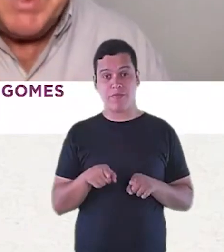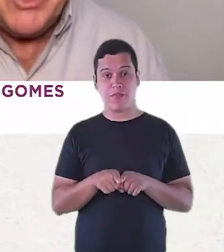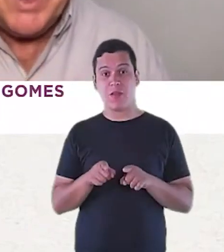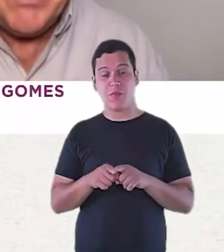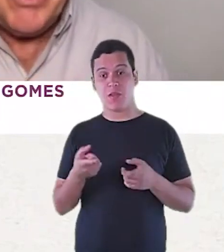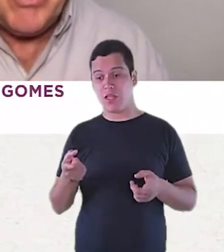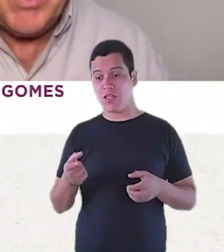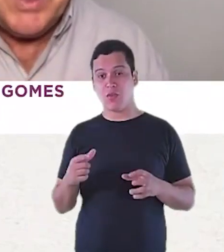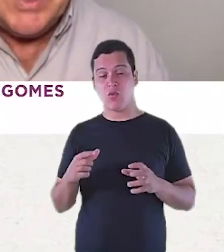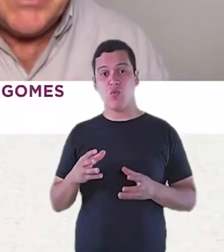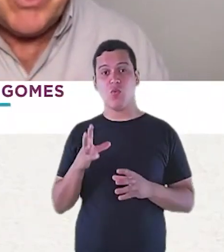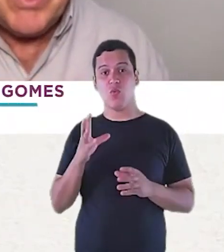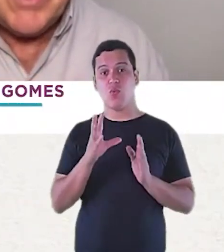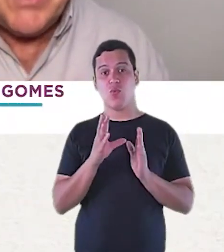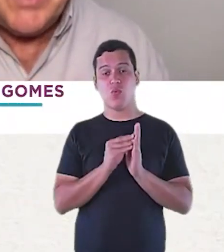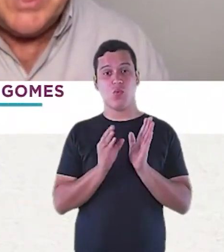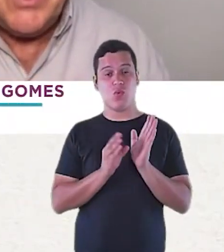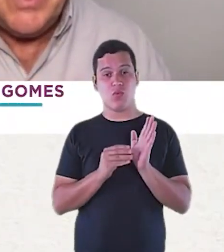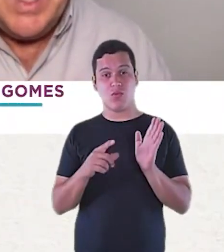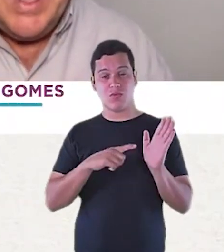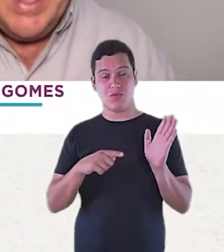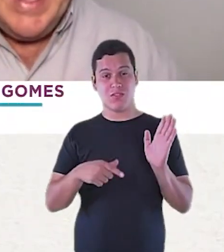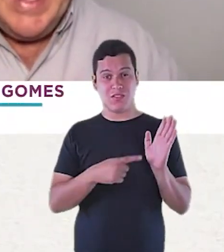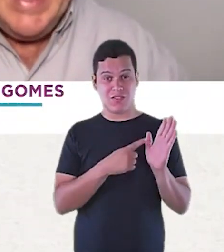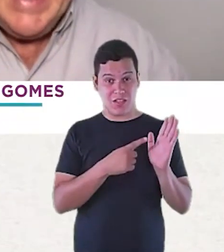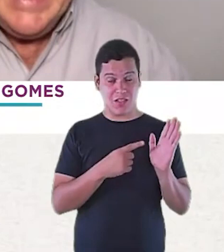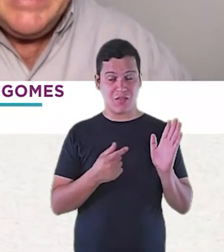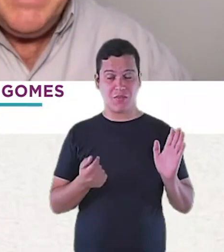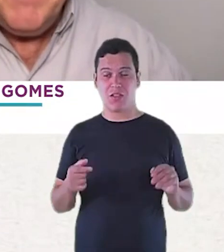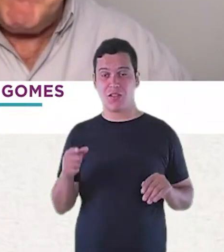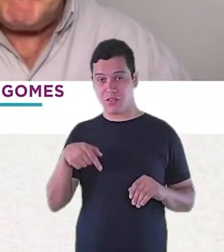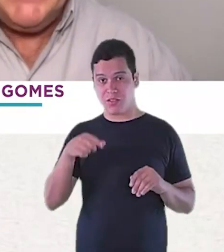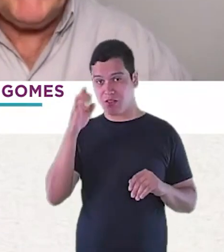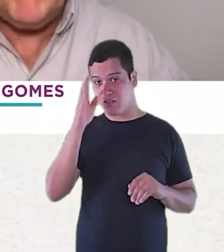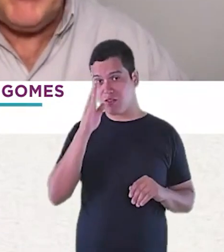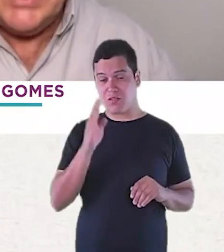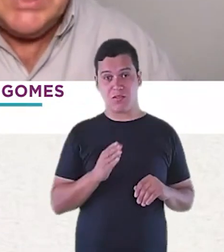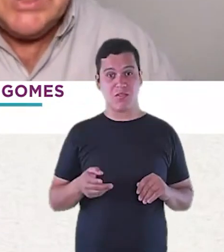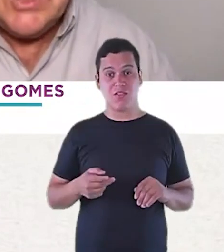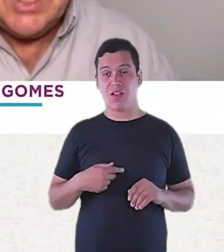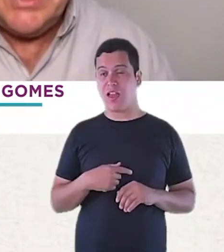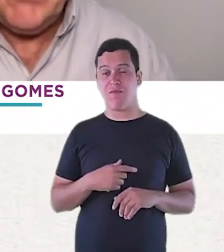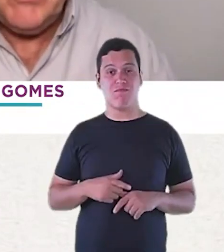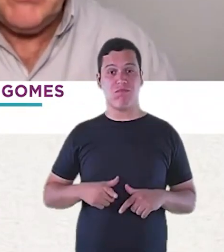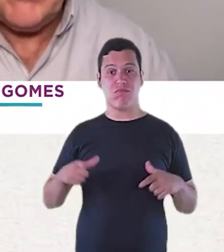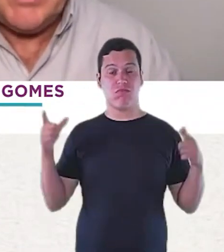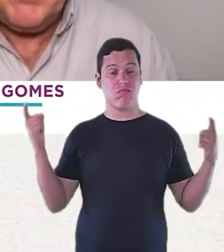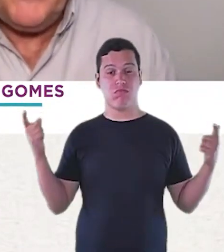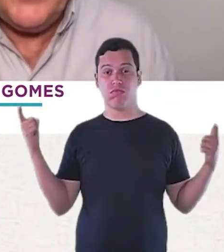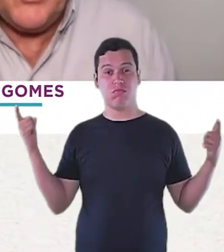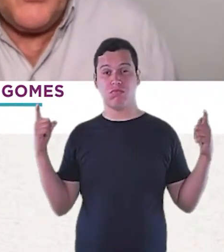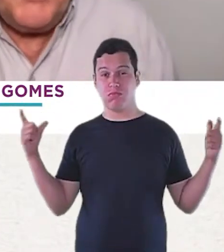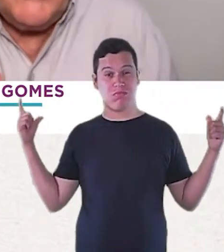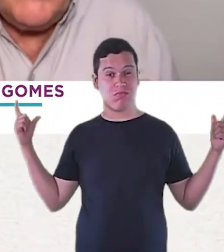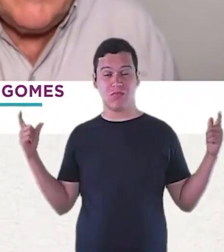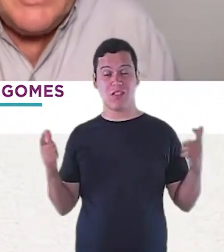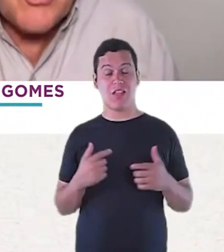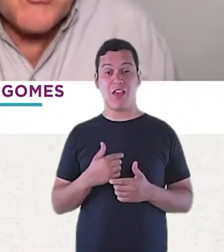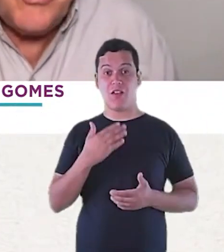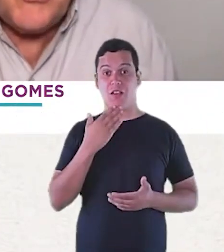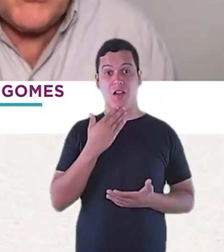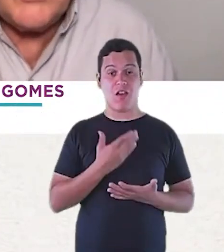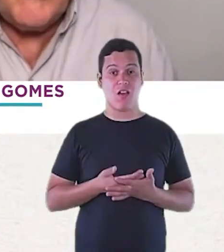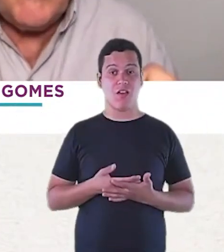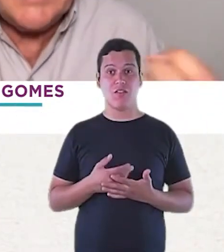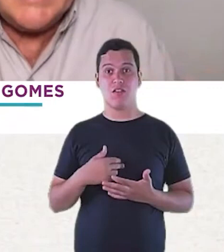bibliográfica e acadêmica do Brasil sobre escravidão é impressionante. Aliás, eu sempre fico com medo de